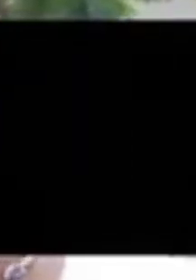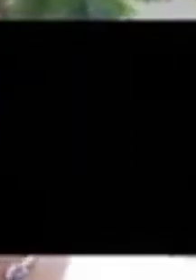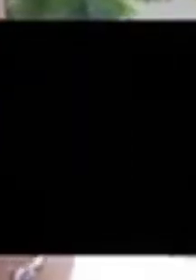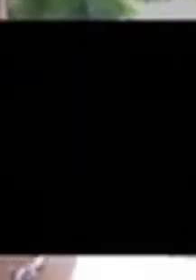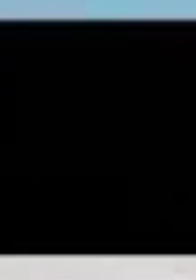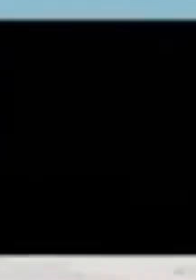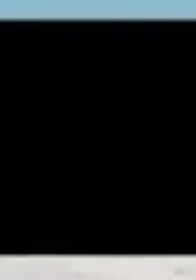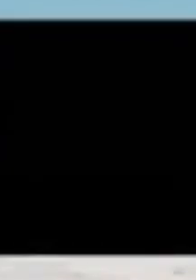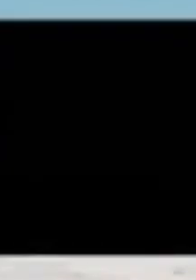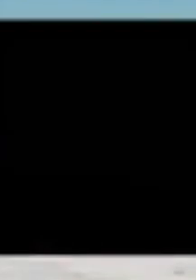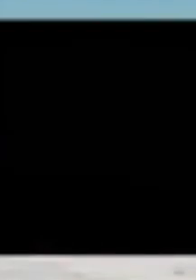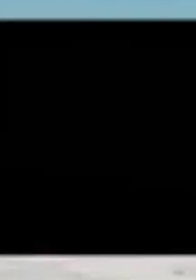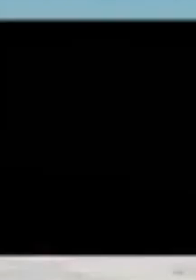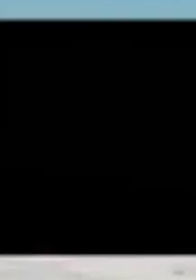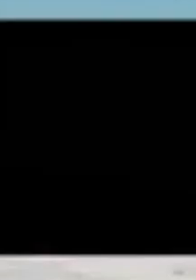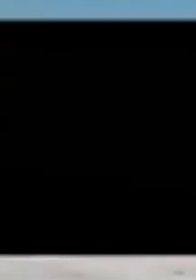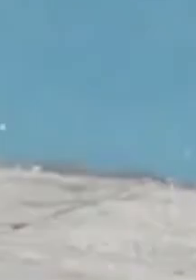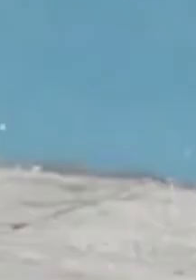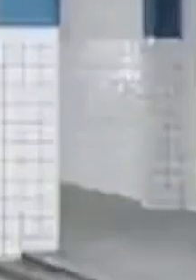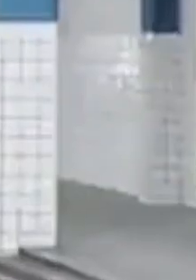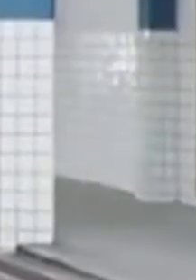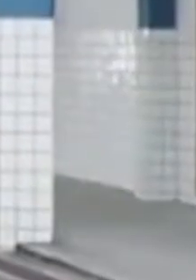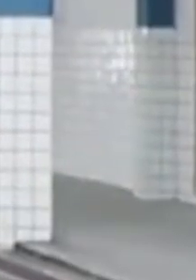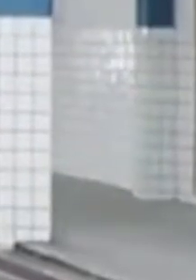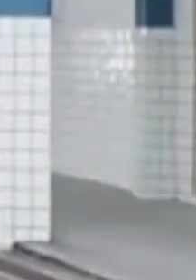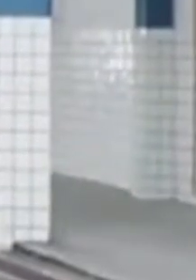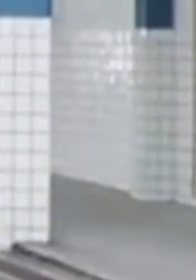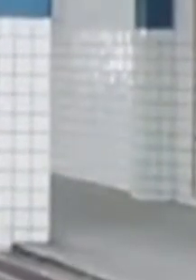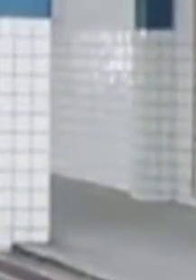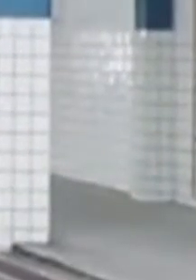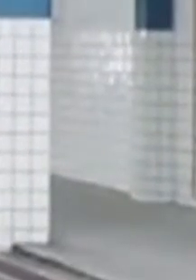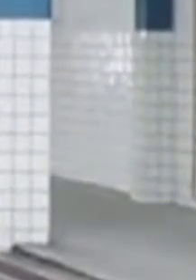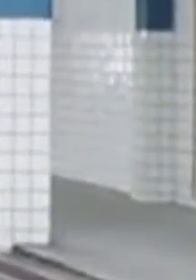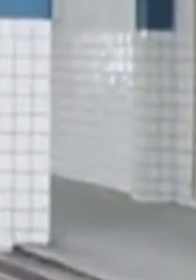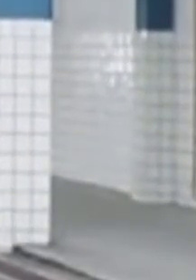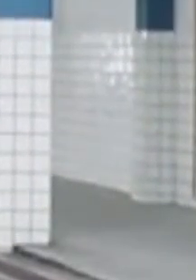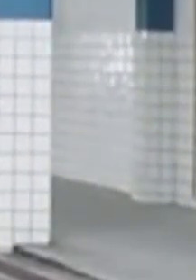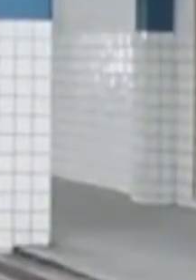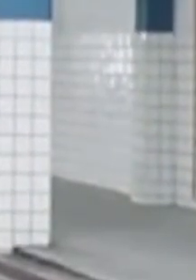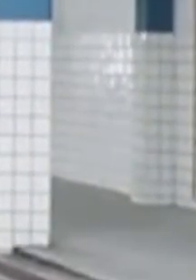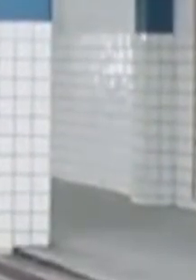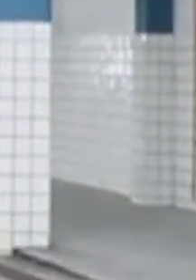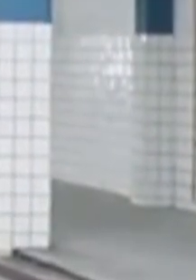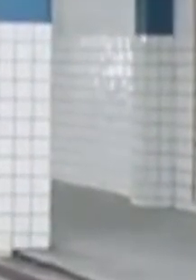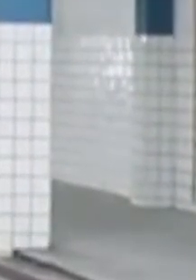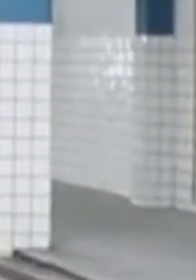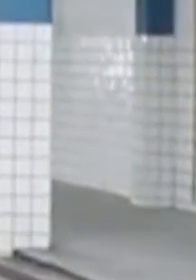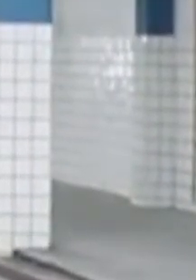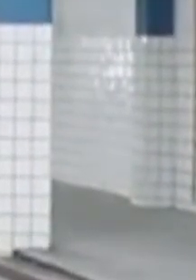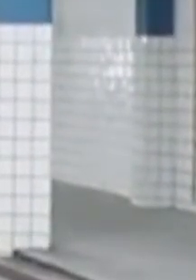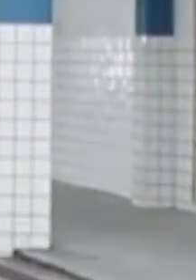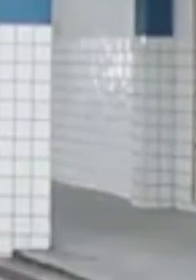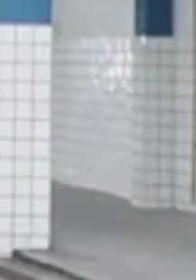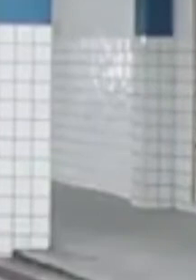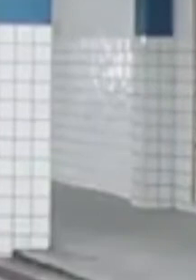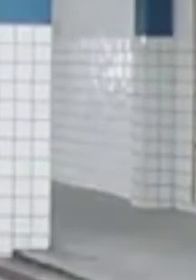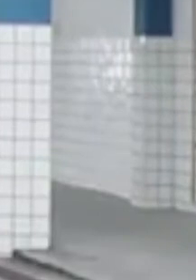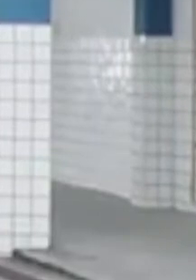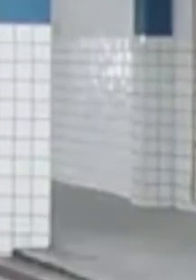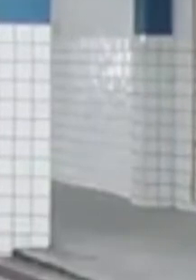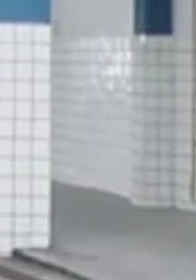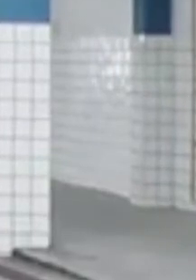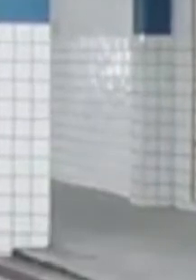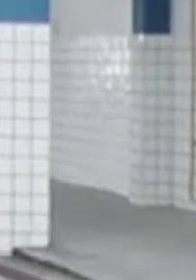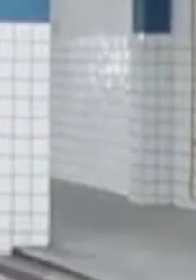dizer para encorajar e motivar a juventude para os desafios que enfrentaremos no cenário de crise de saúde pública e de